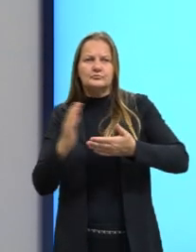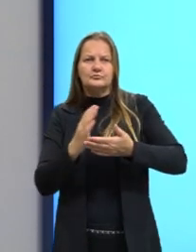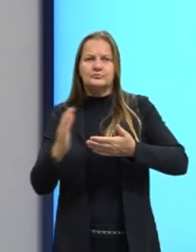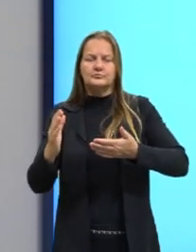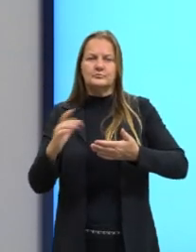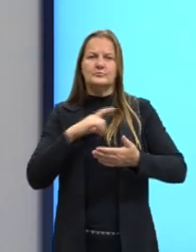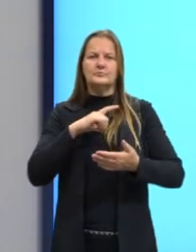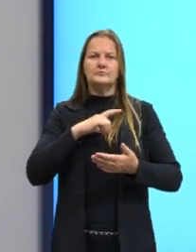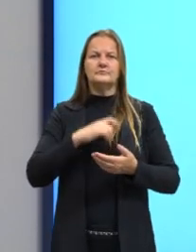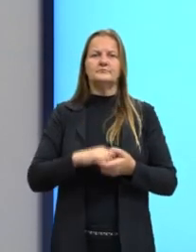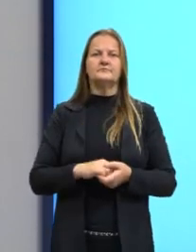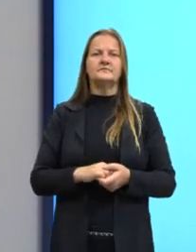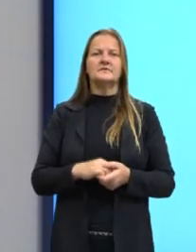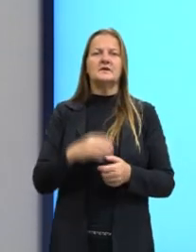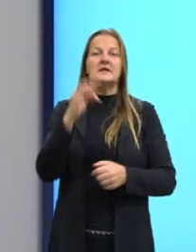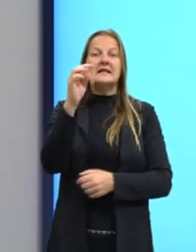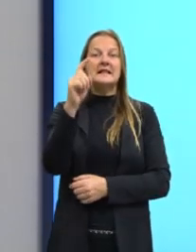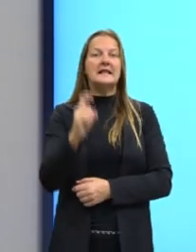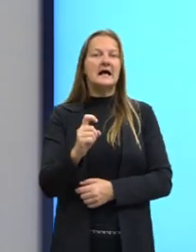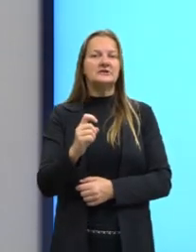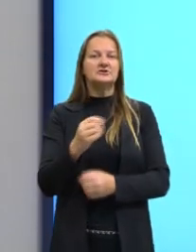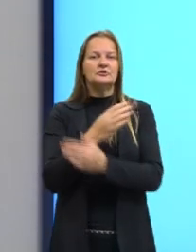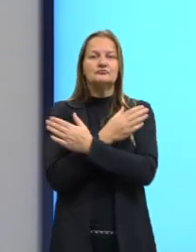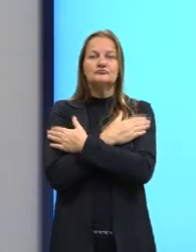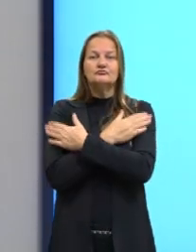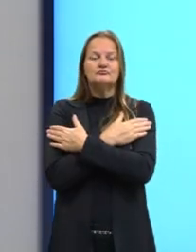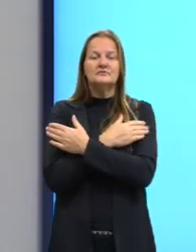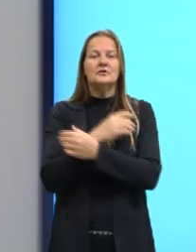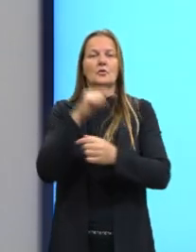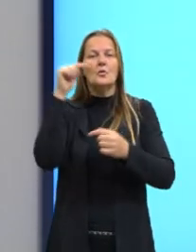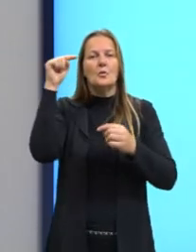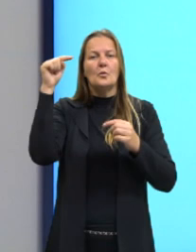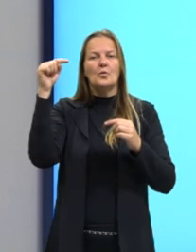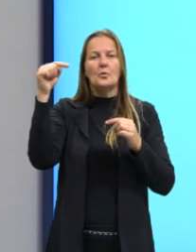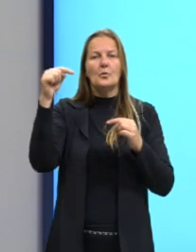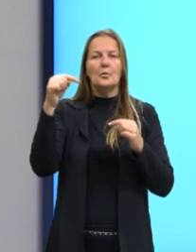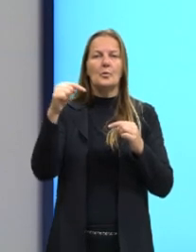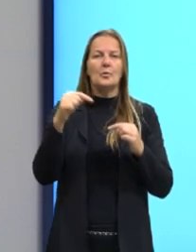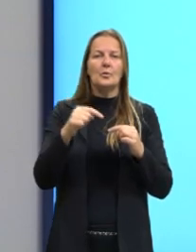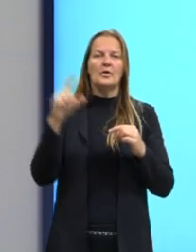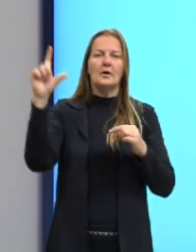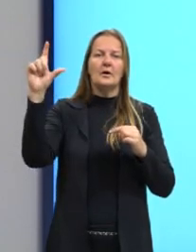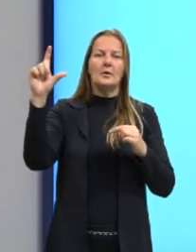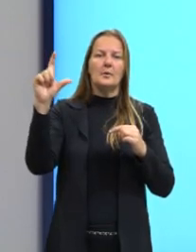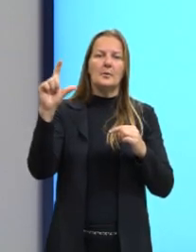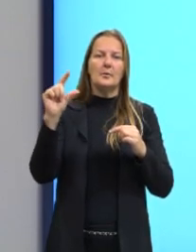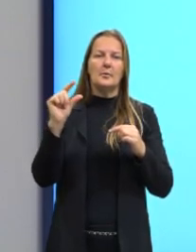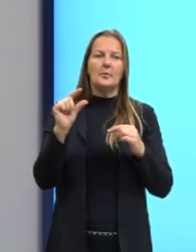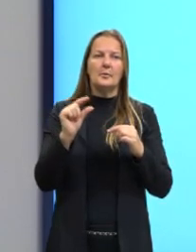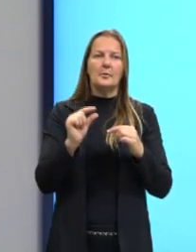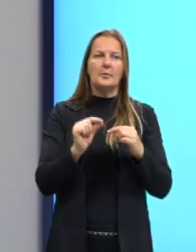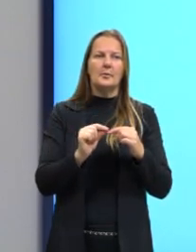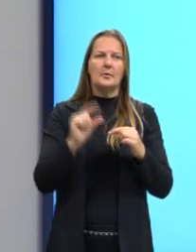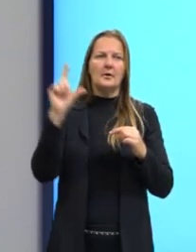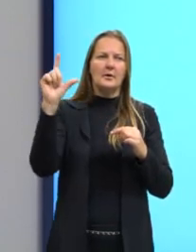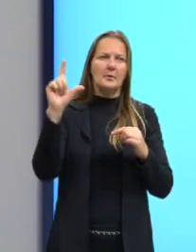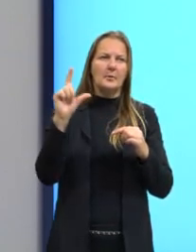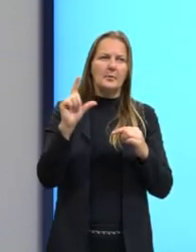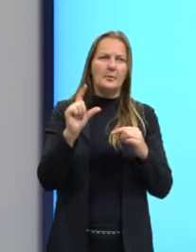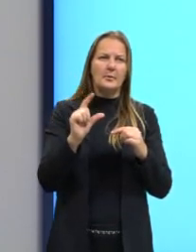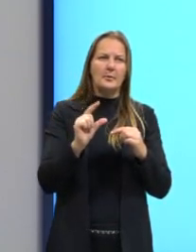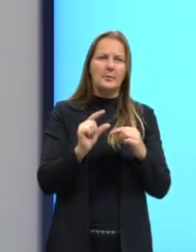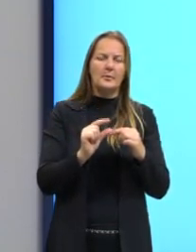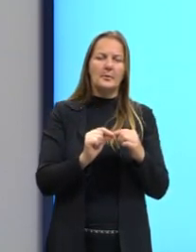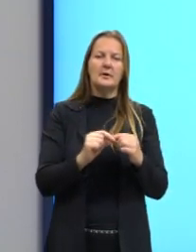apartir de 92 a taxa de desemprego foi decrescente Qual é o conceito de decrescente decrescente então olhando